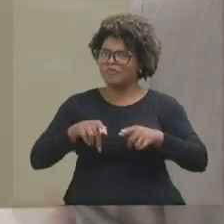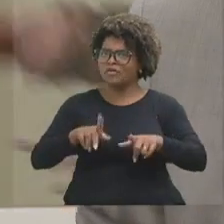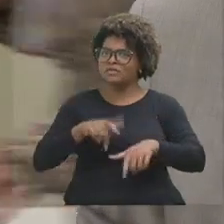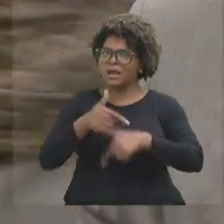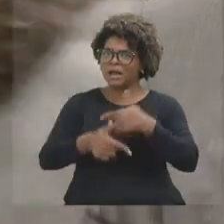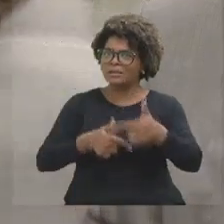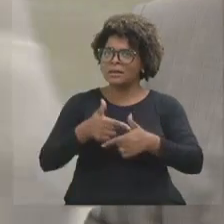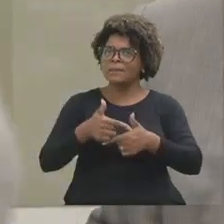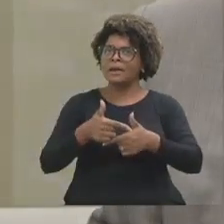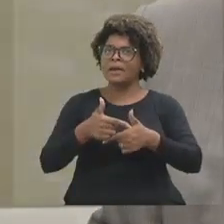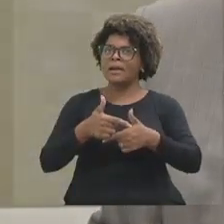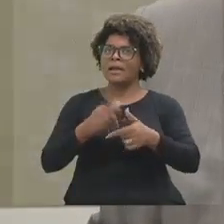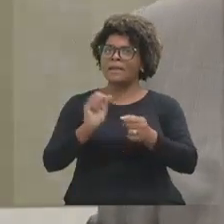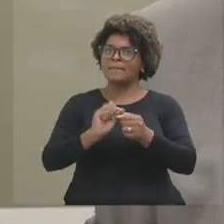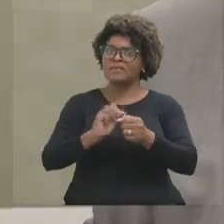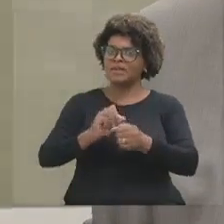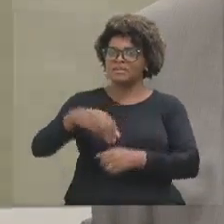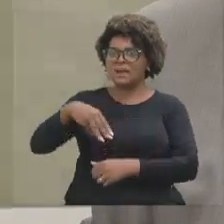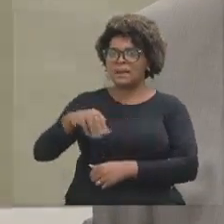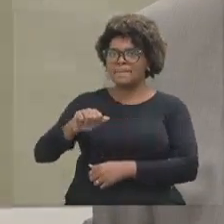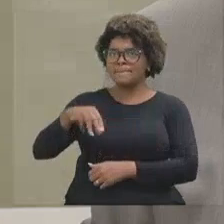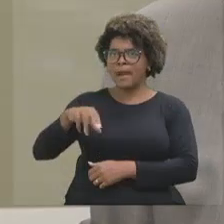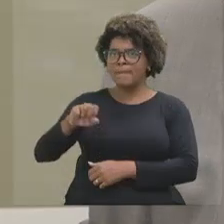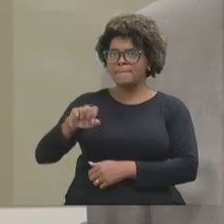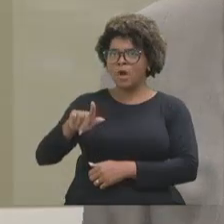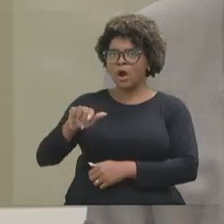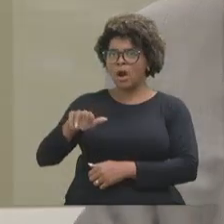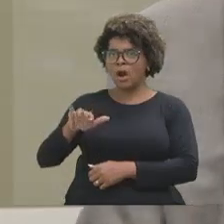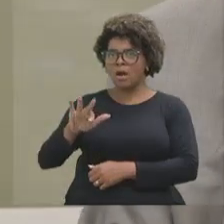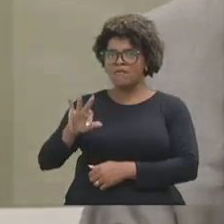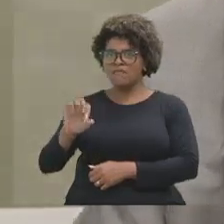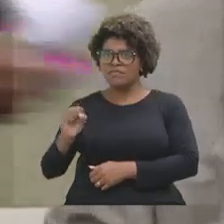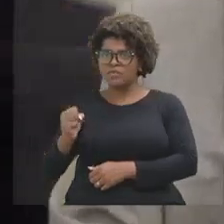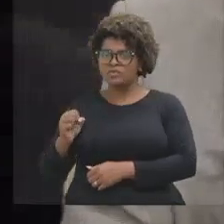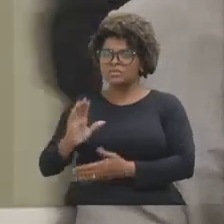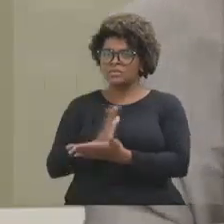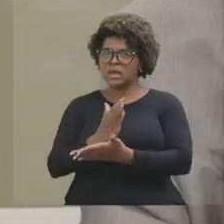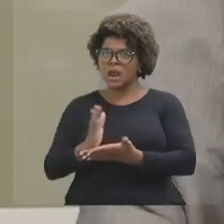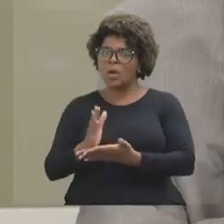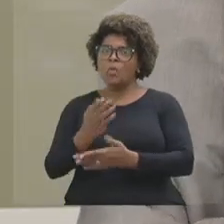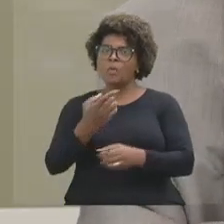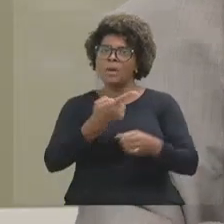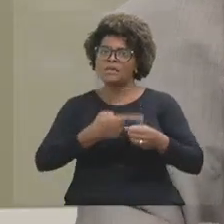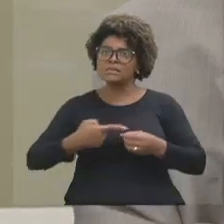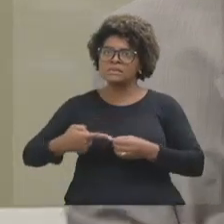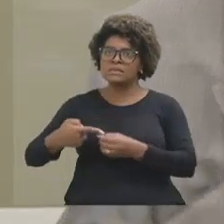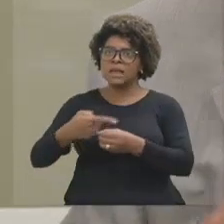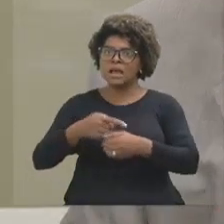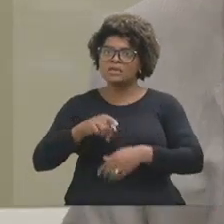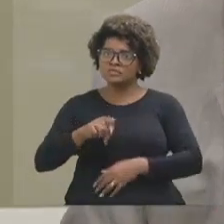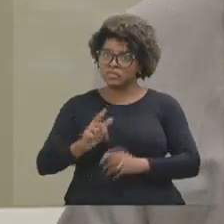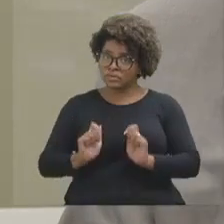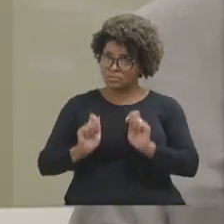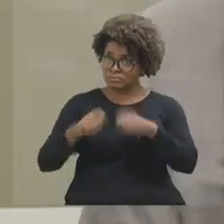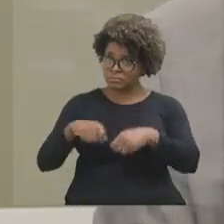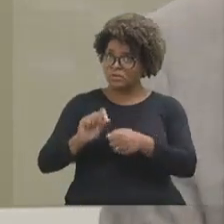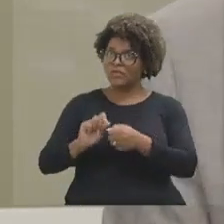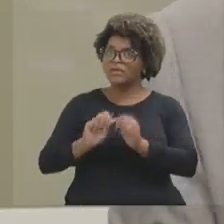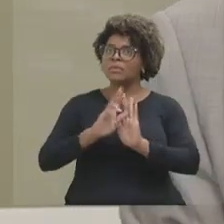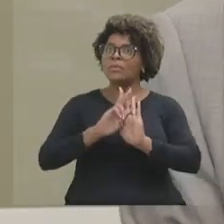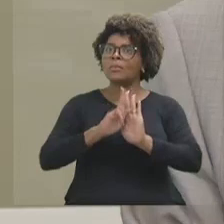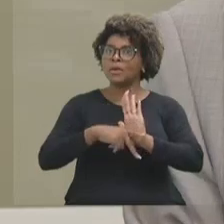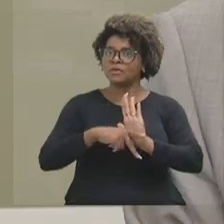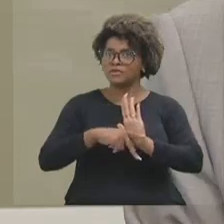colocar mamógrafos em algumas cidades e o Senhor então conseguiu fazer um projeto